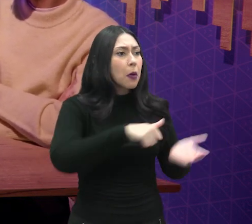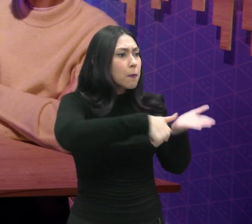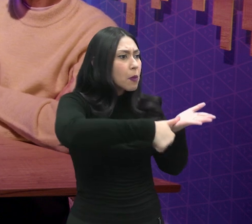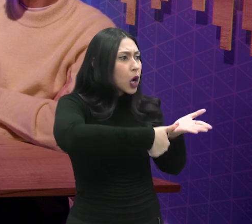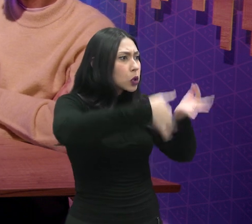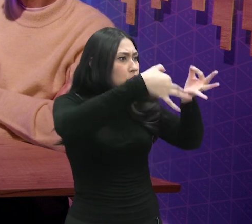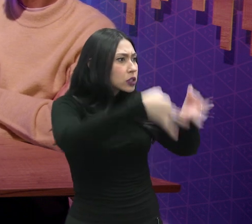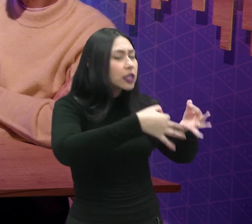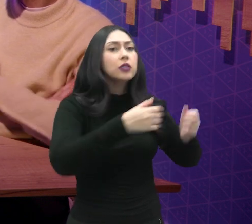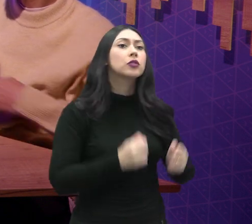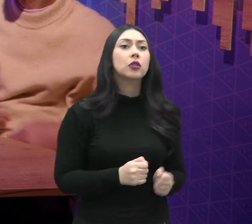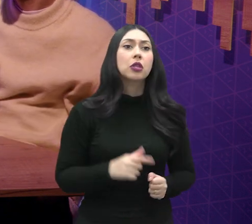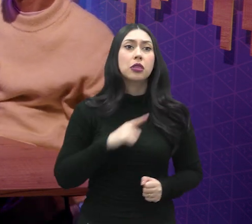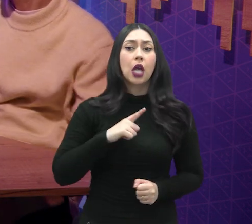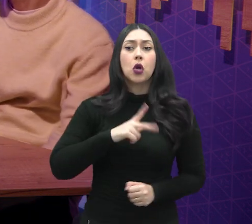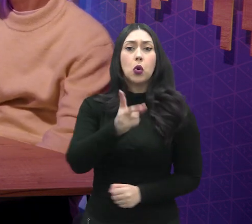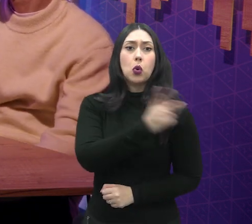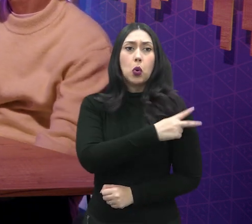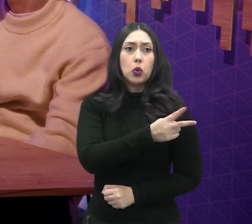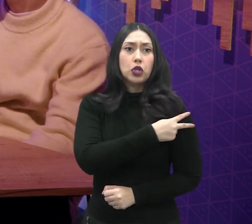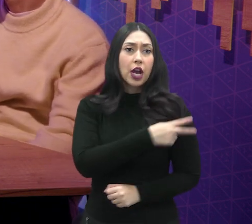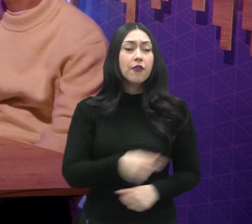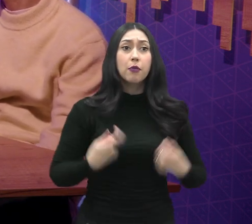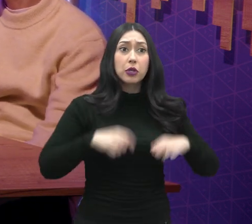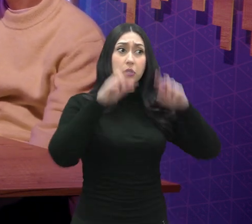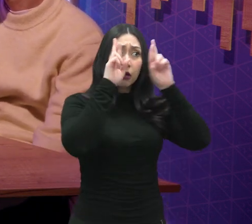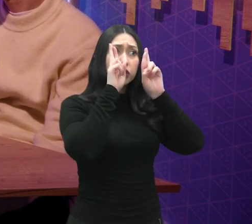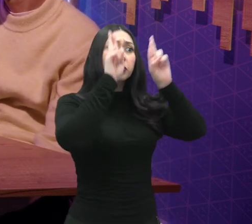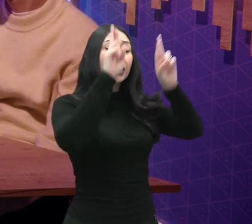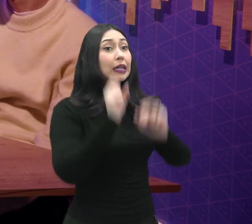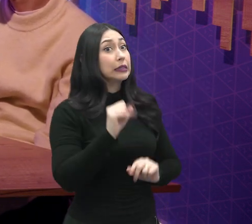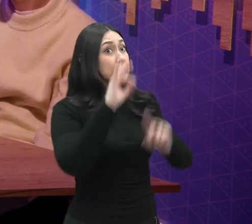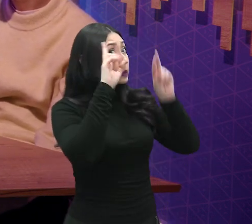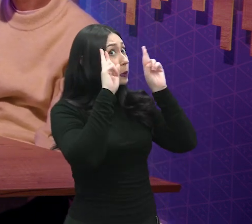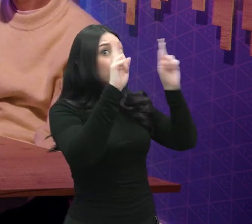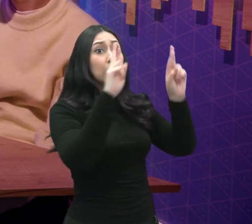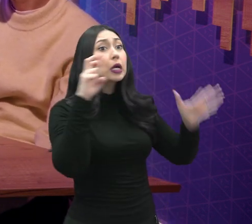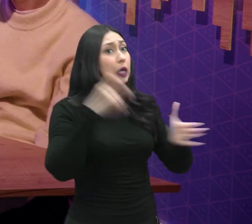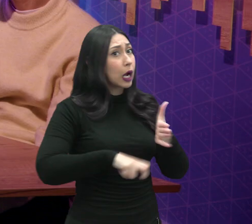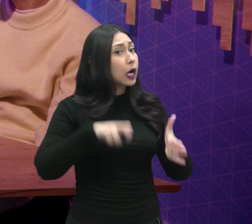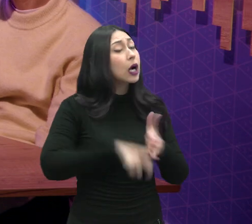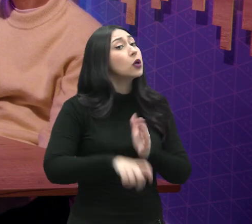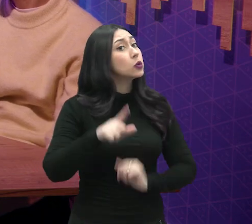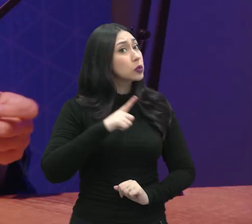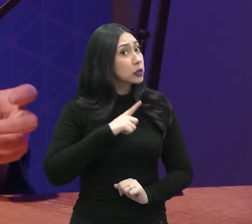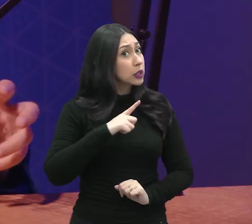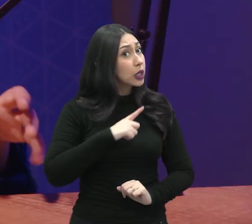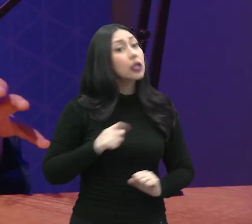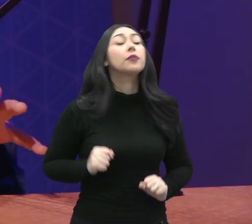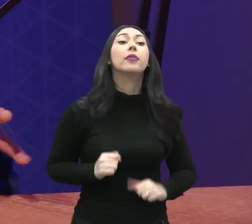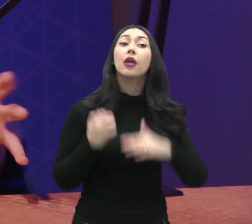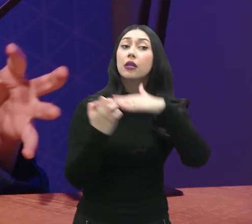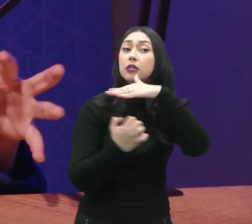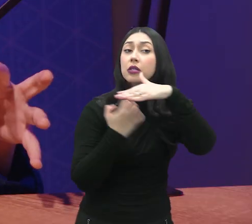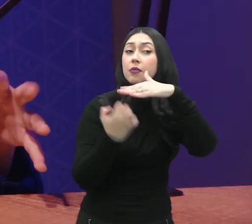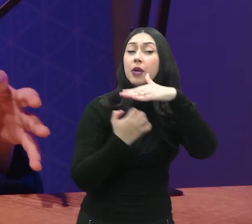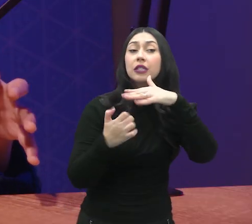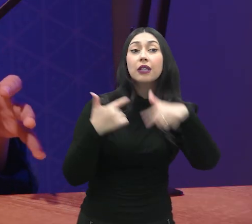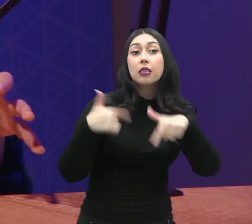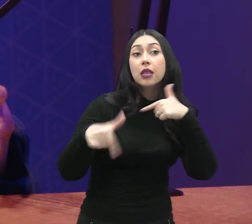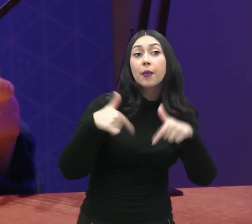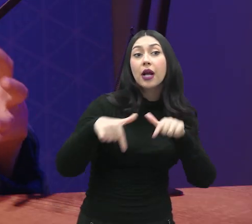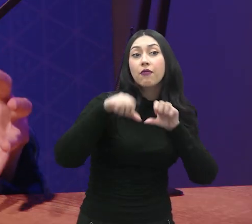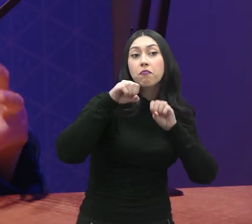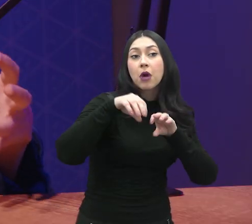tem que bater ponto, você vai ter um chefe, você tem que respeitar, se você não respeita você é punido. As empresas